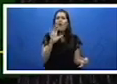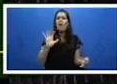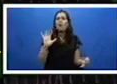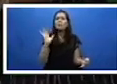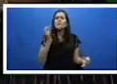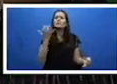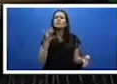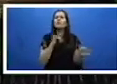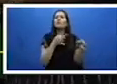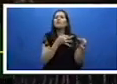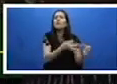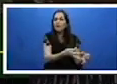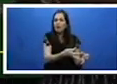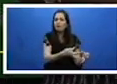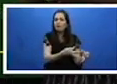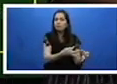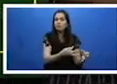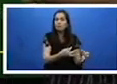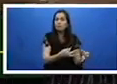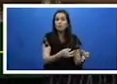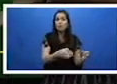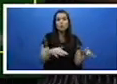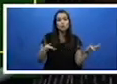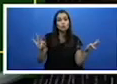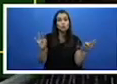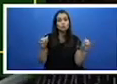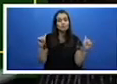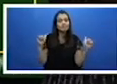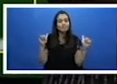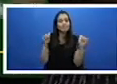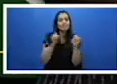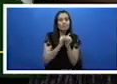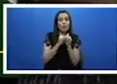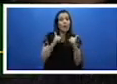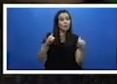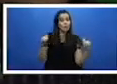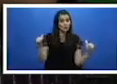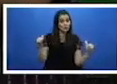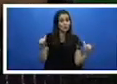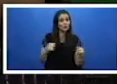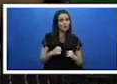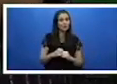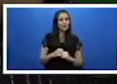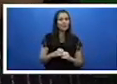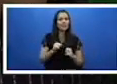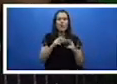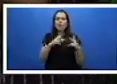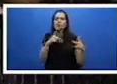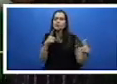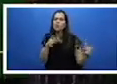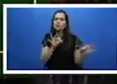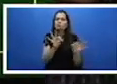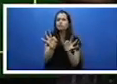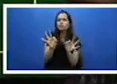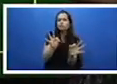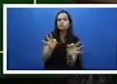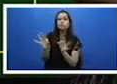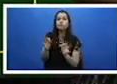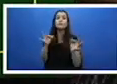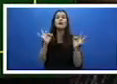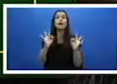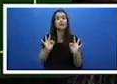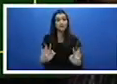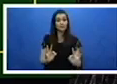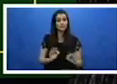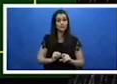a resolução do conflito, né? Ou da história, o acontecimento? Então, os fatos têm que estar na ordem